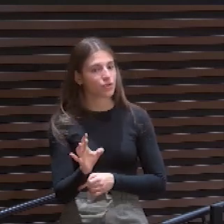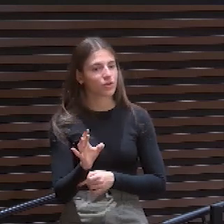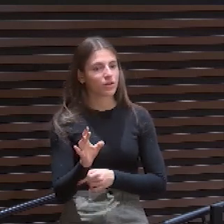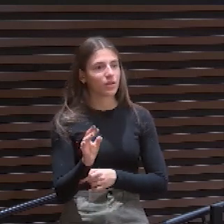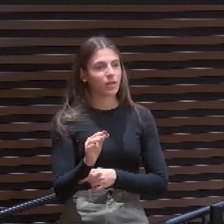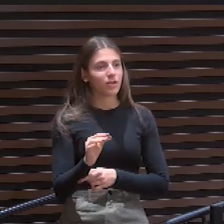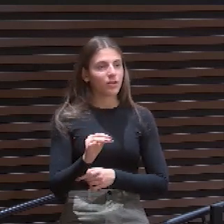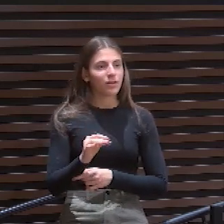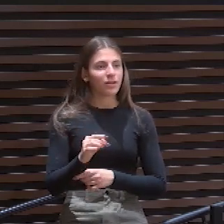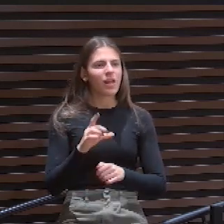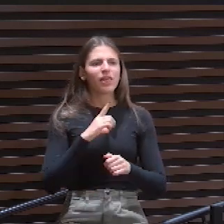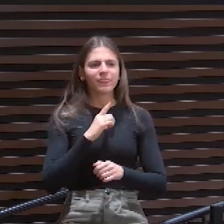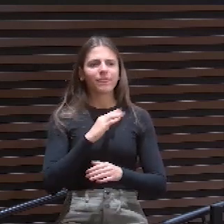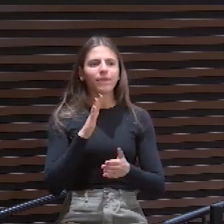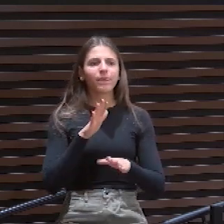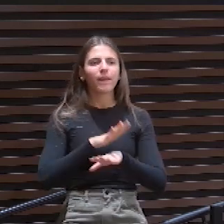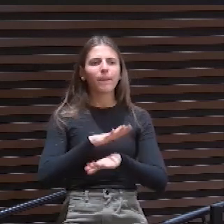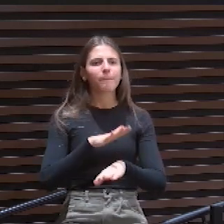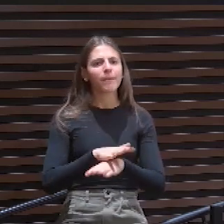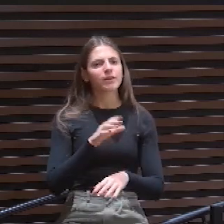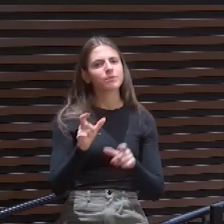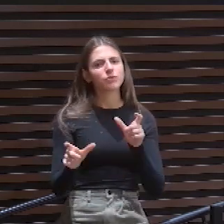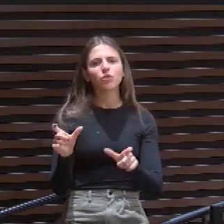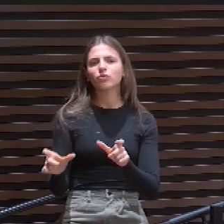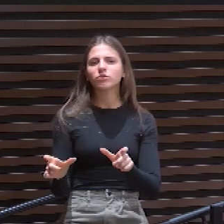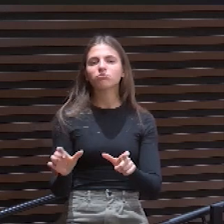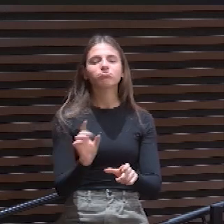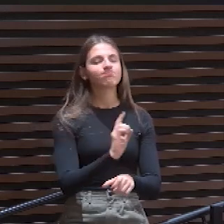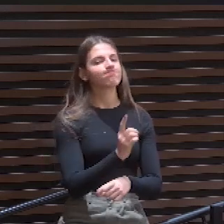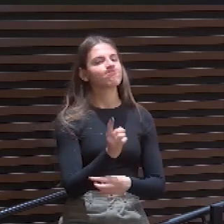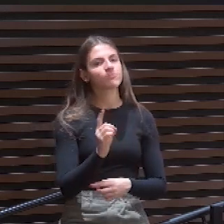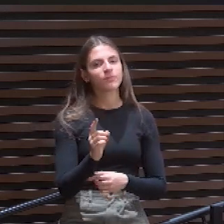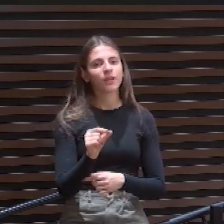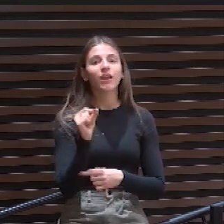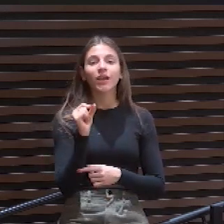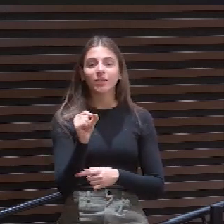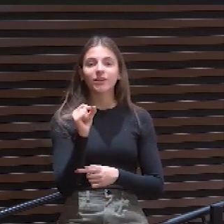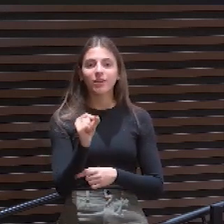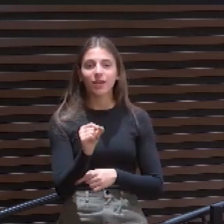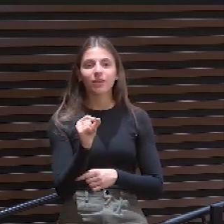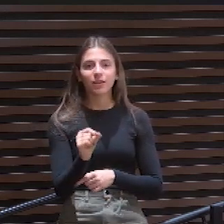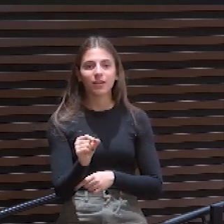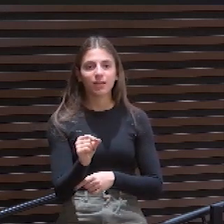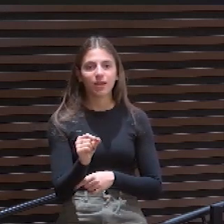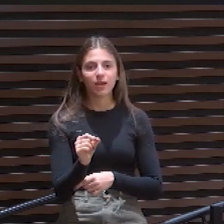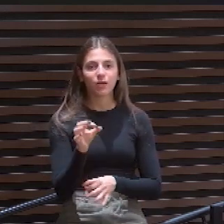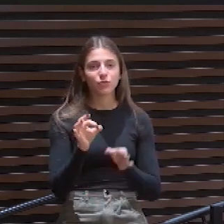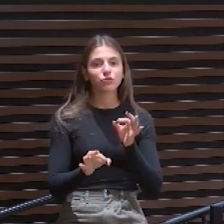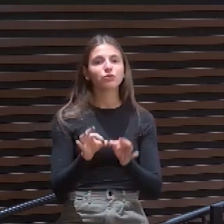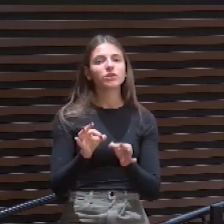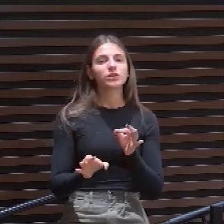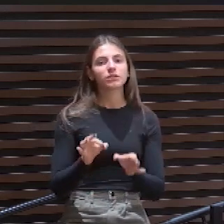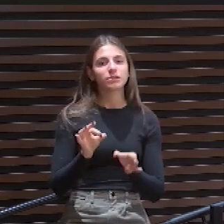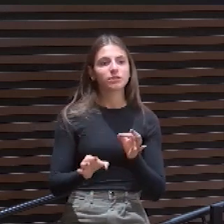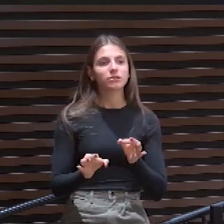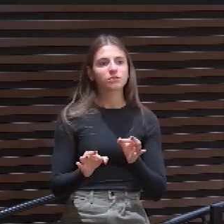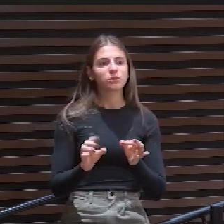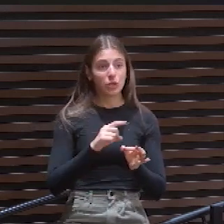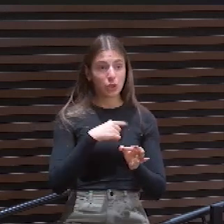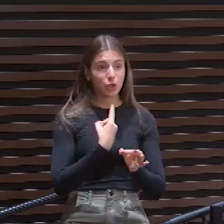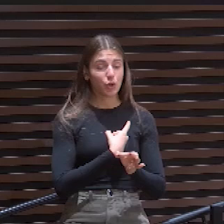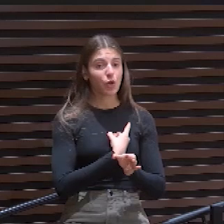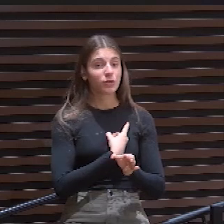mais alguém ser juiz? Quem que é o legislador da lei do amor? Senhor. Nós somos